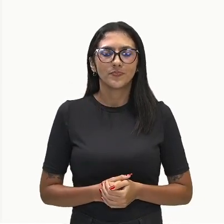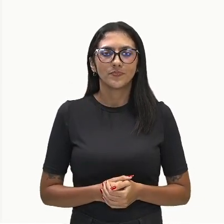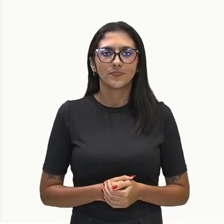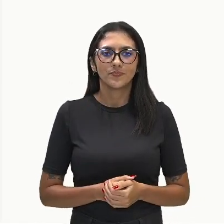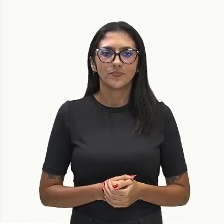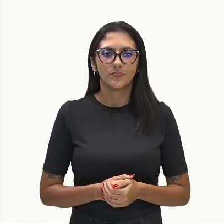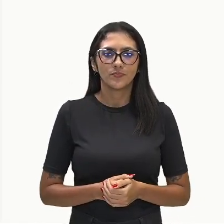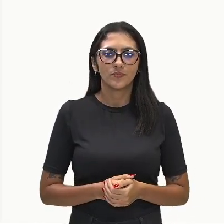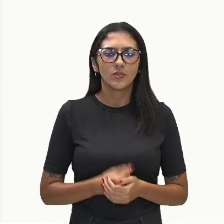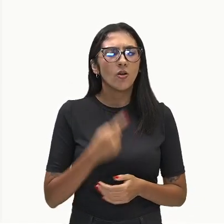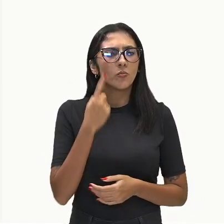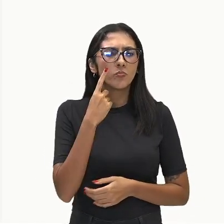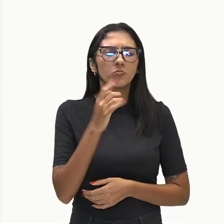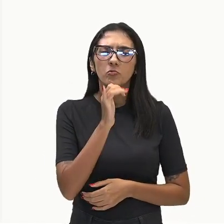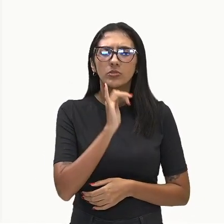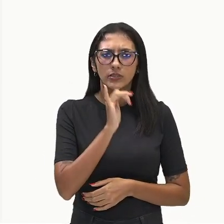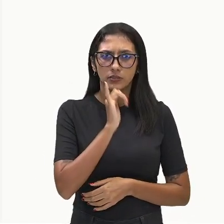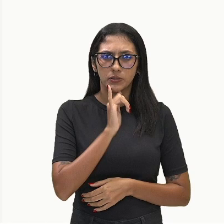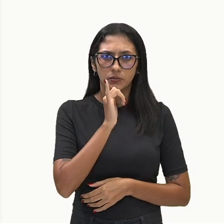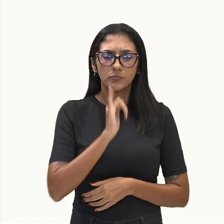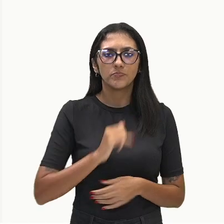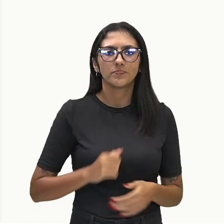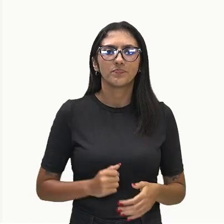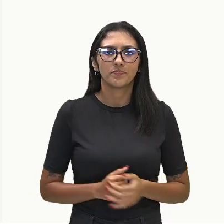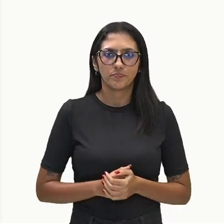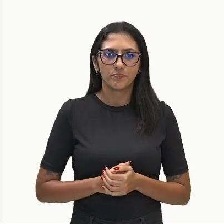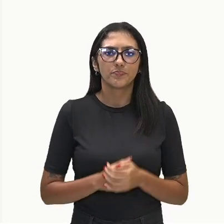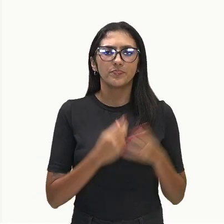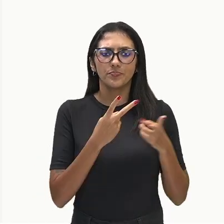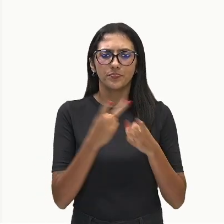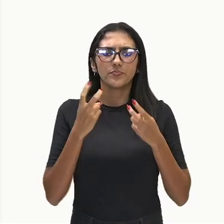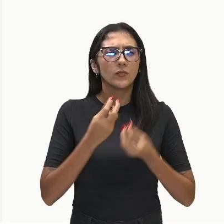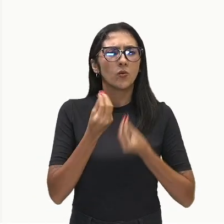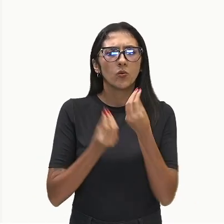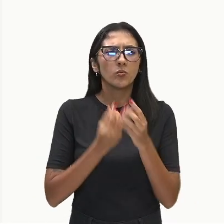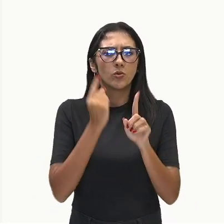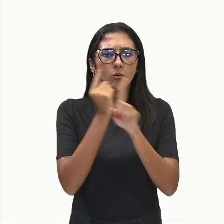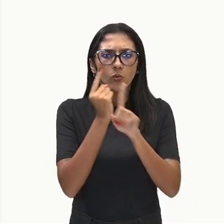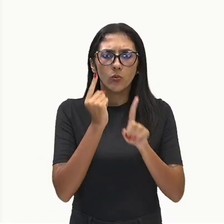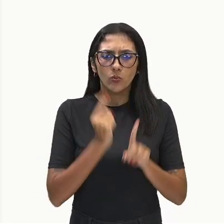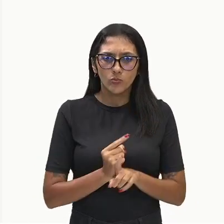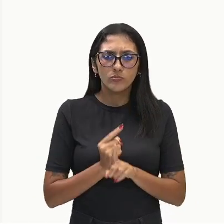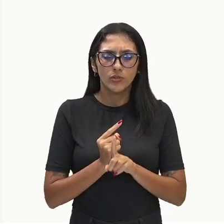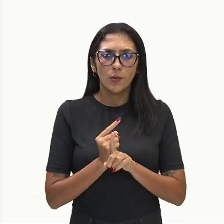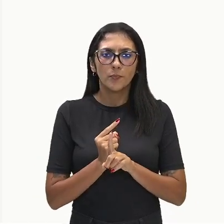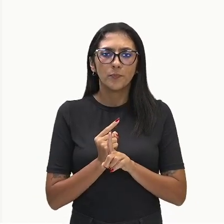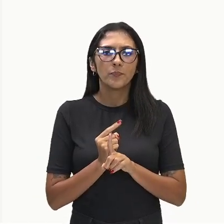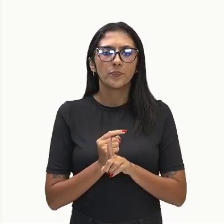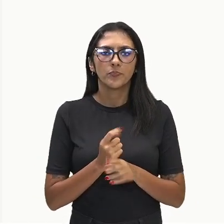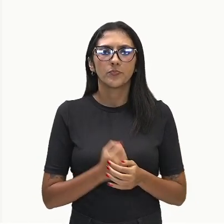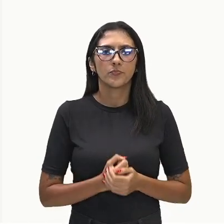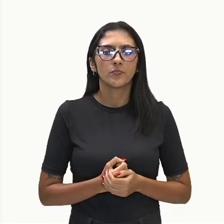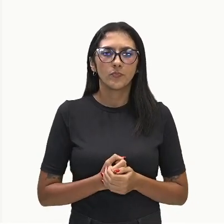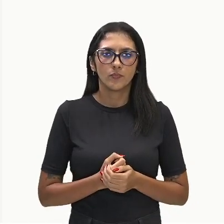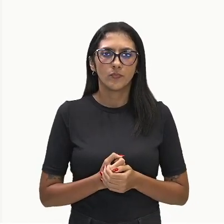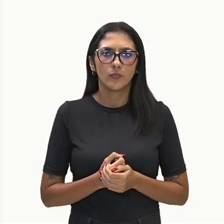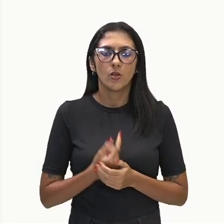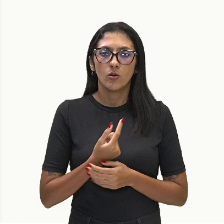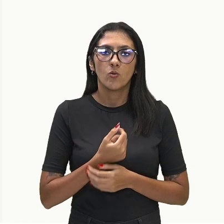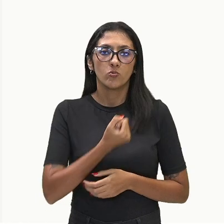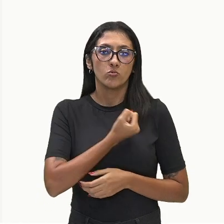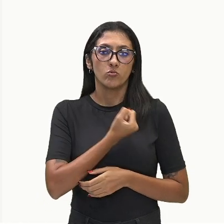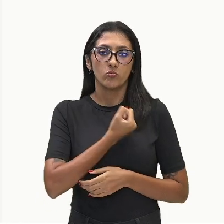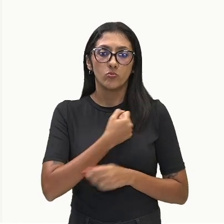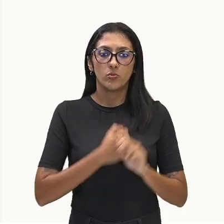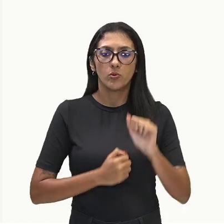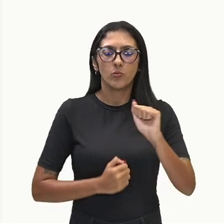Vamos ver um exemplo prático. Observe como a gente pode determinar a medida da hipotenusa usando o Teorema de